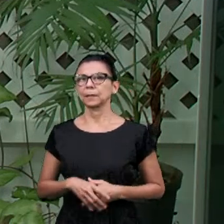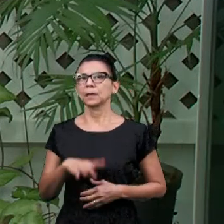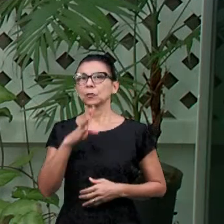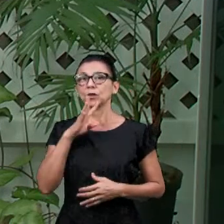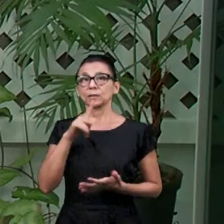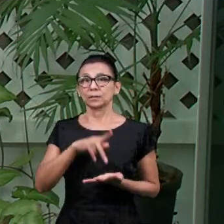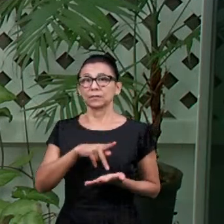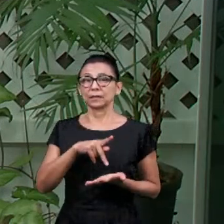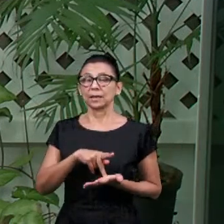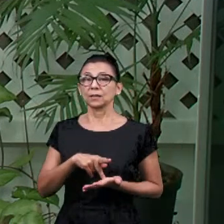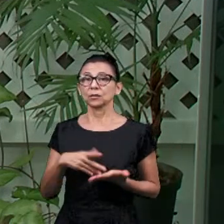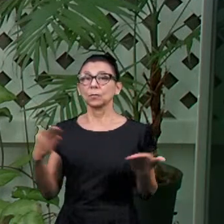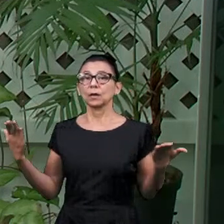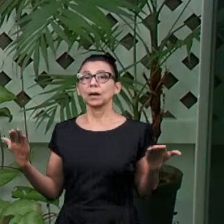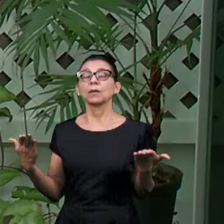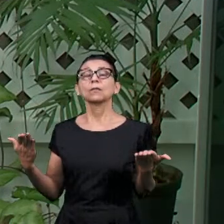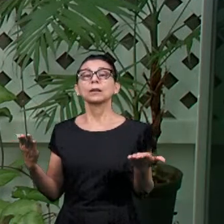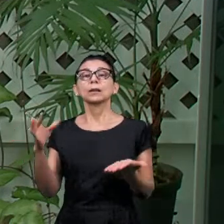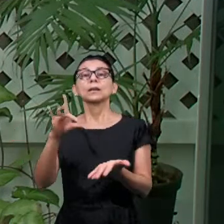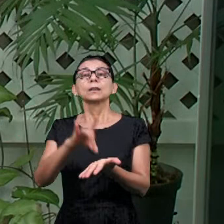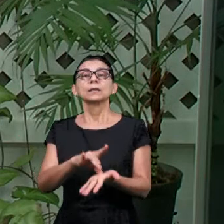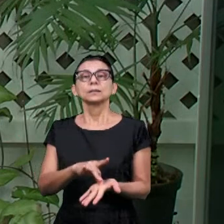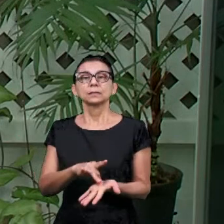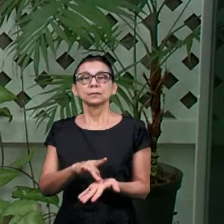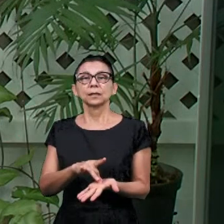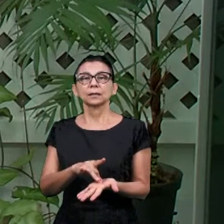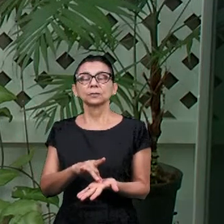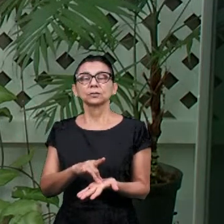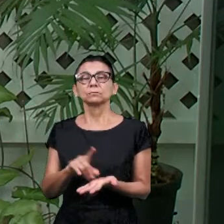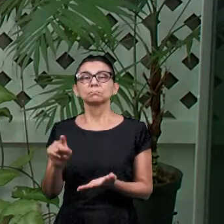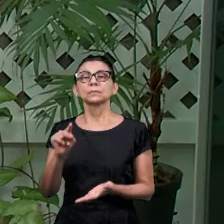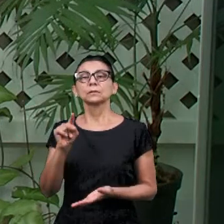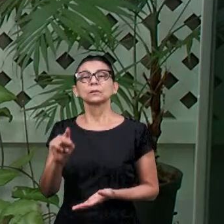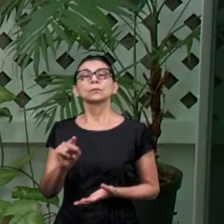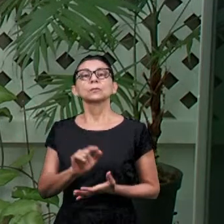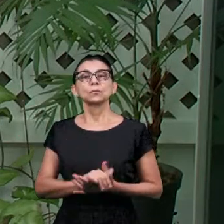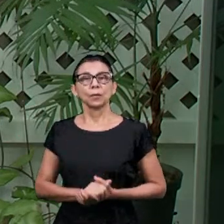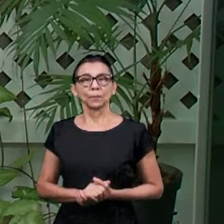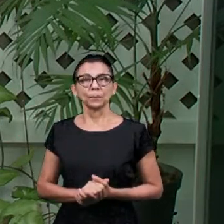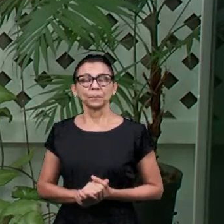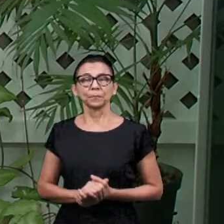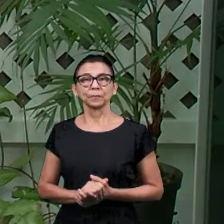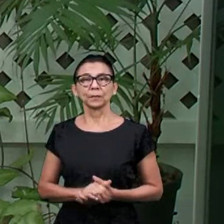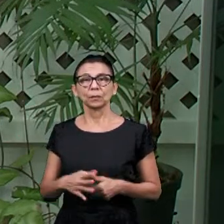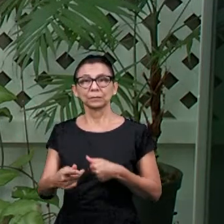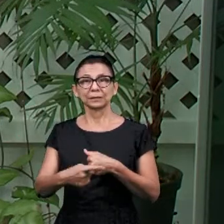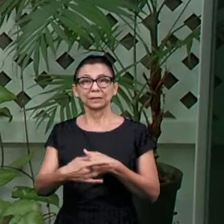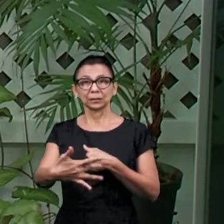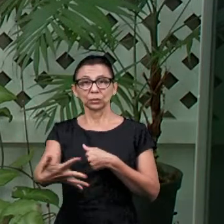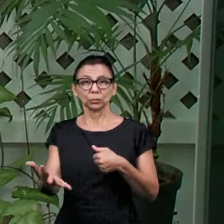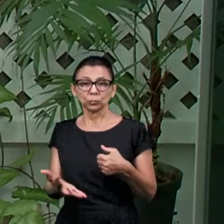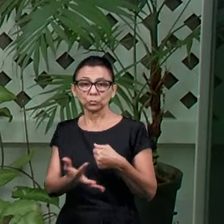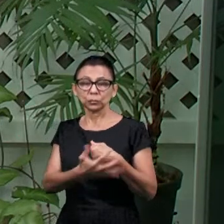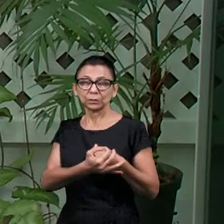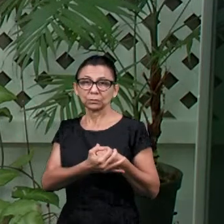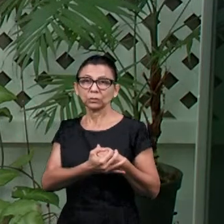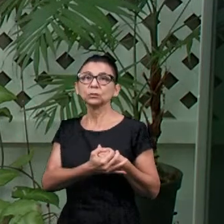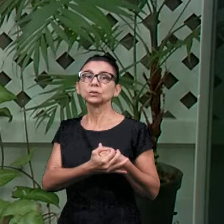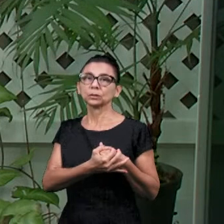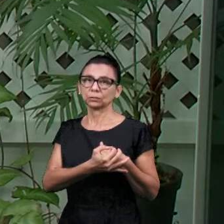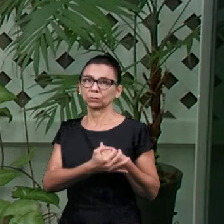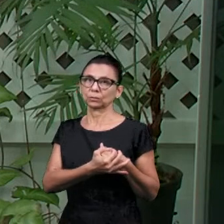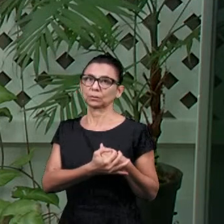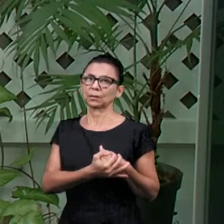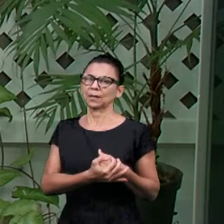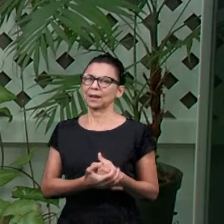realidade, que é o tesouro que para muitos estava escondido. Mas a igreja agora não está mais confusa